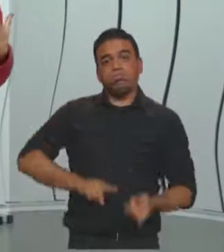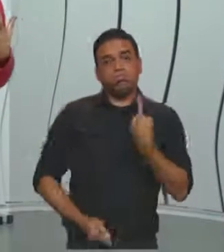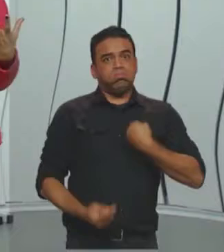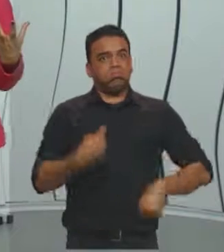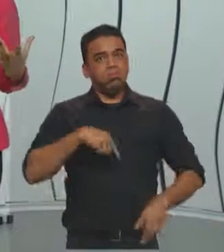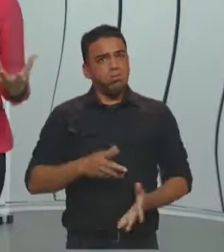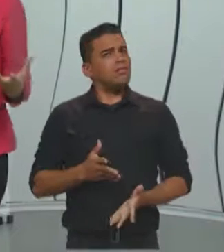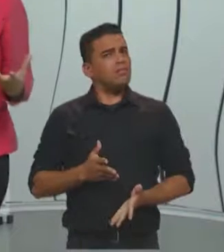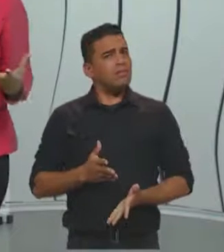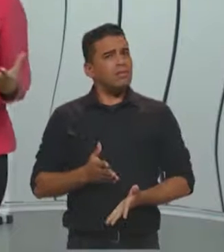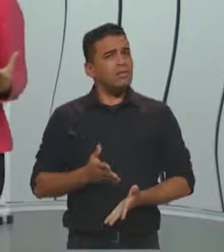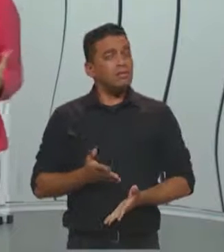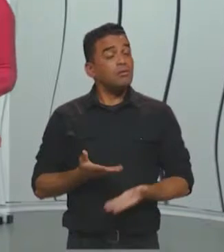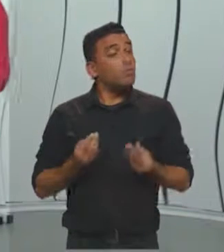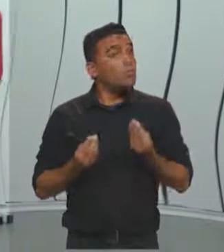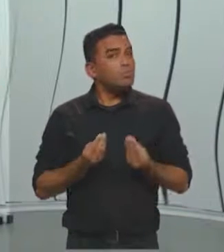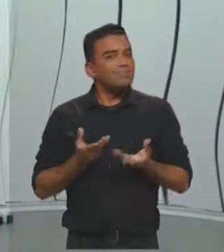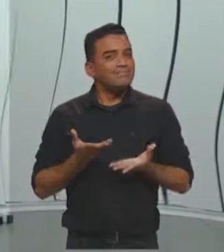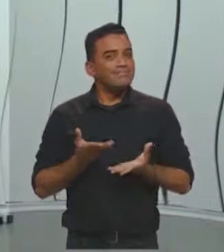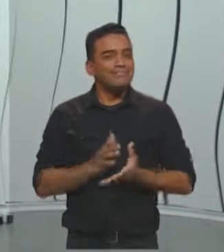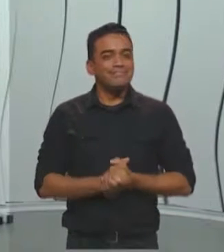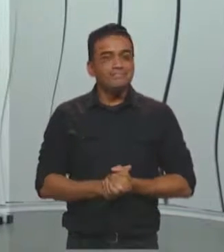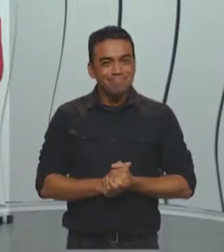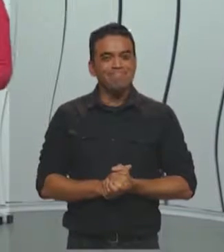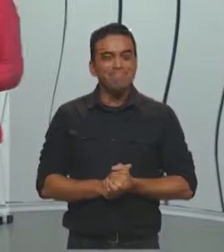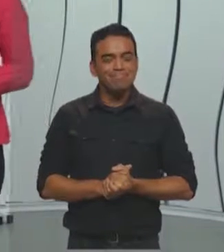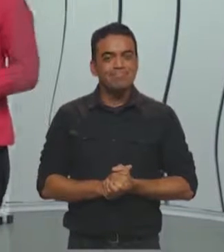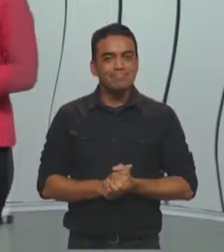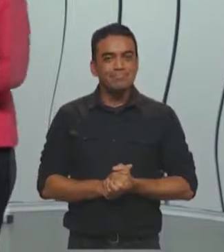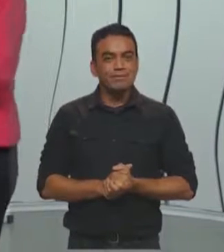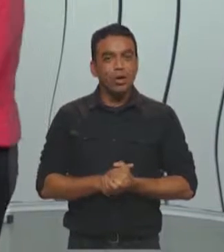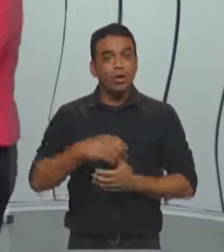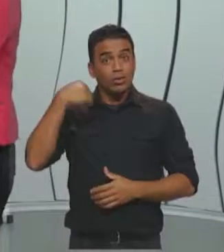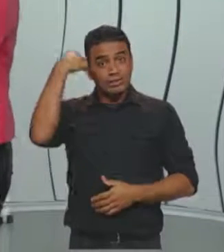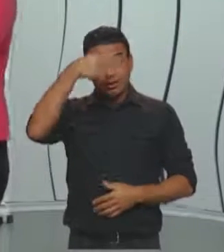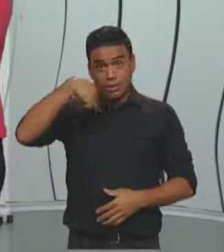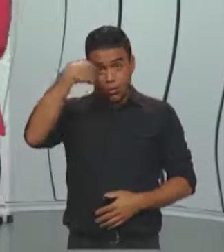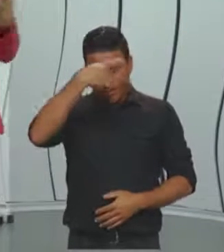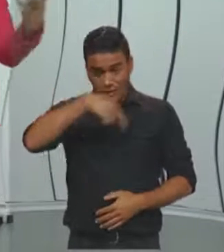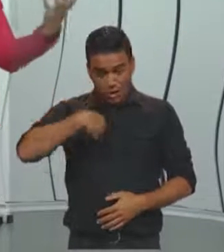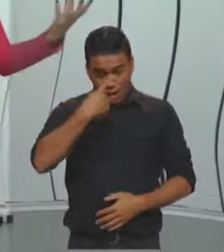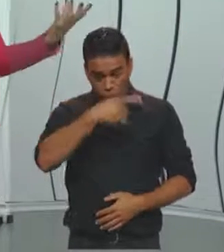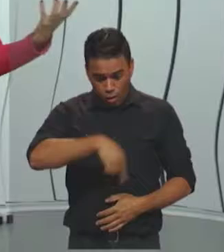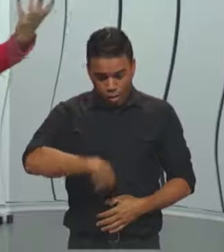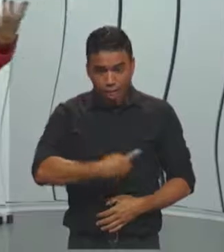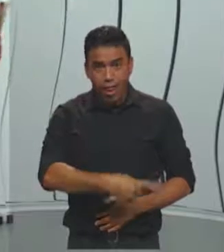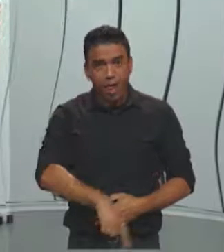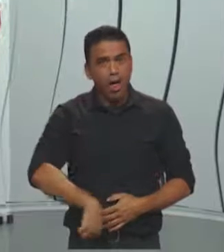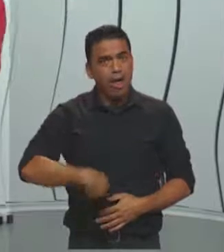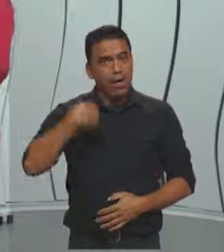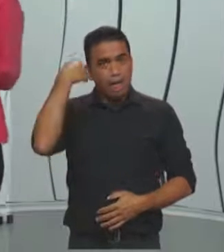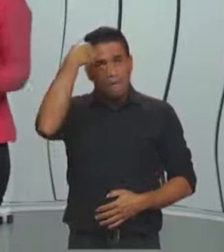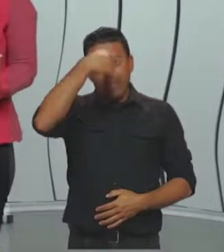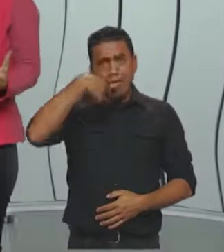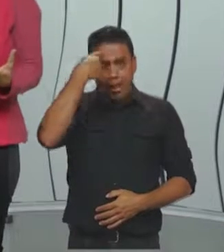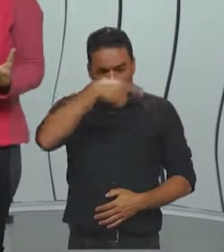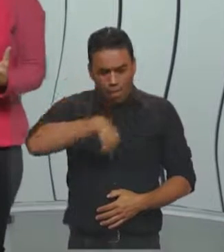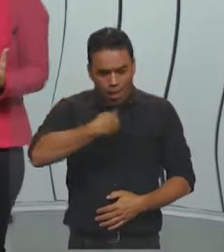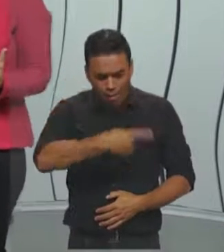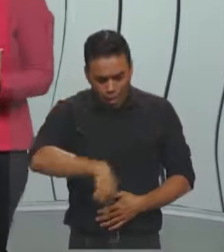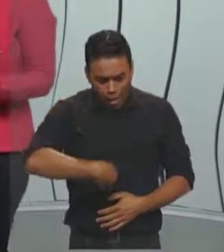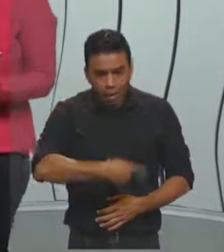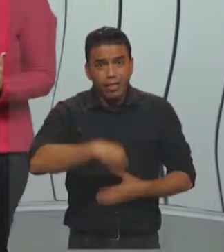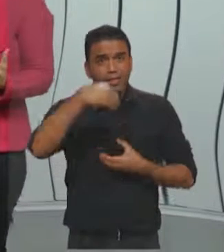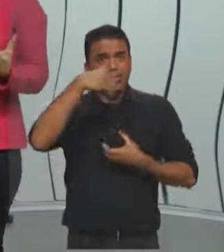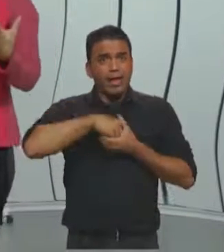maneira bem eficiente. A circulação, eu posso falar que esse trajeto, esse percurso que o sangue faz,